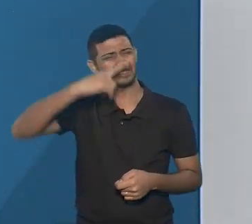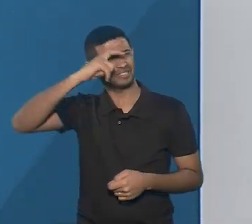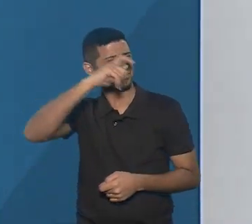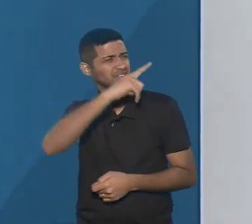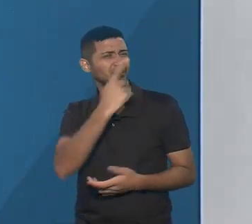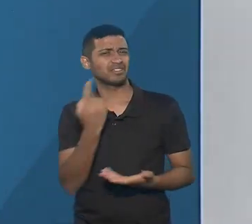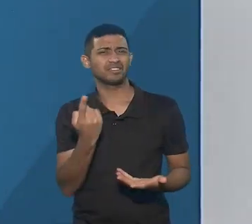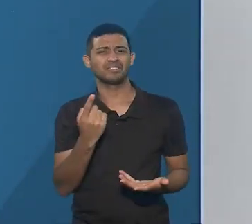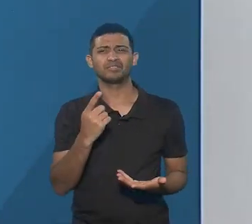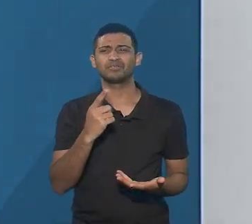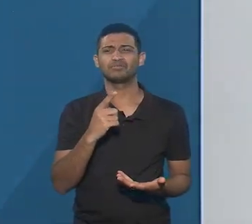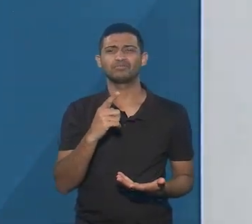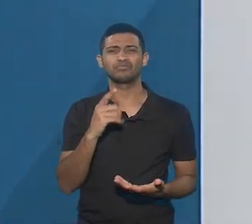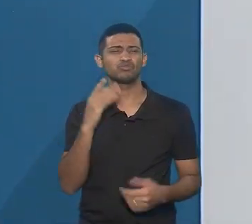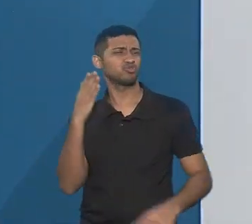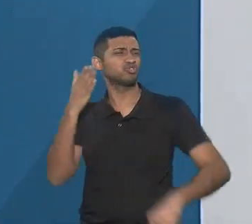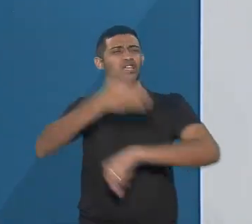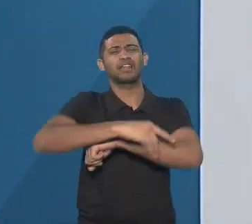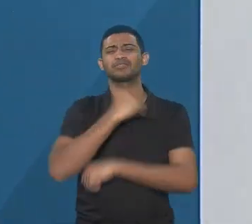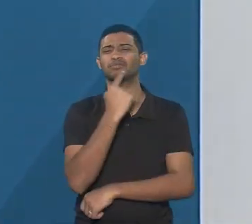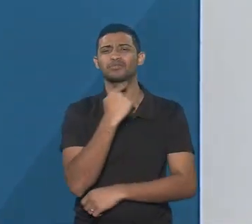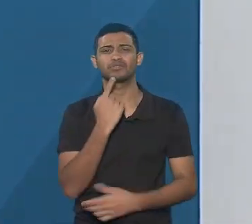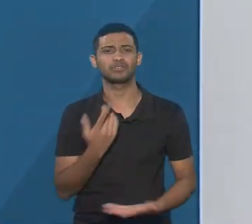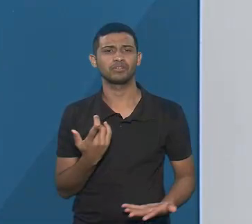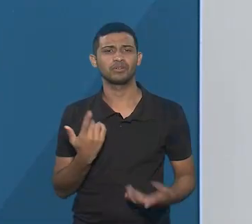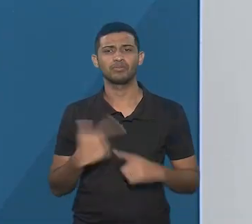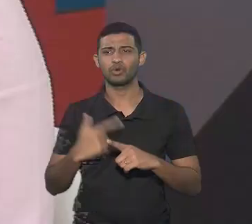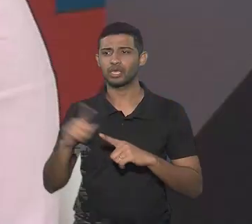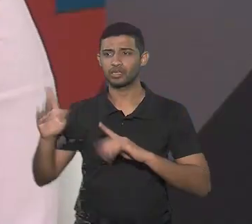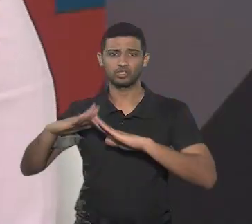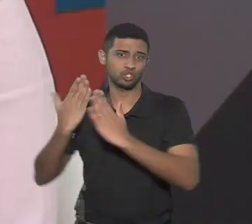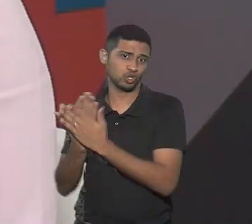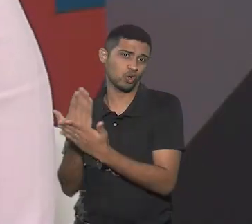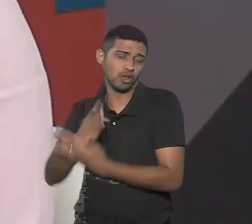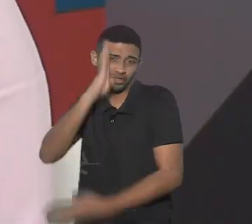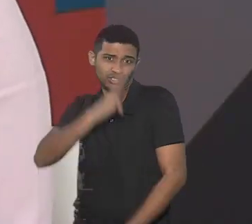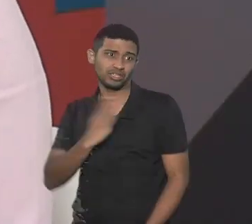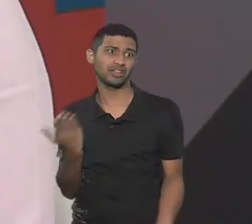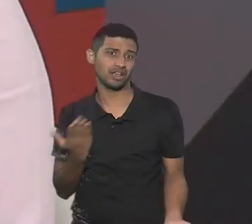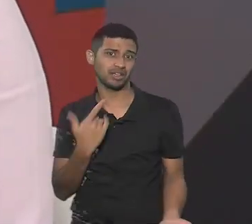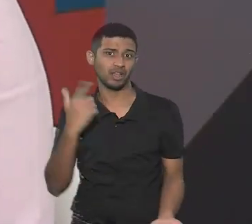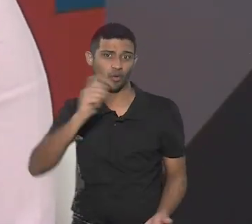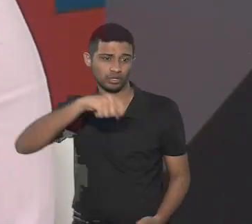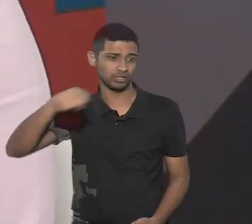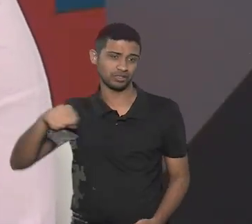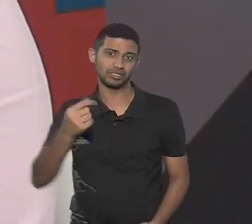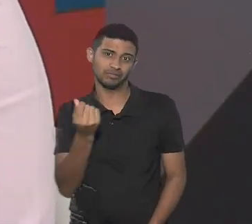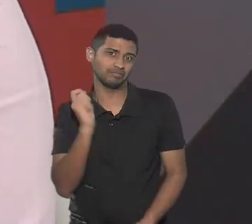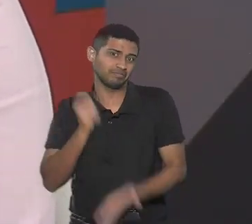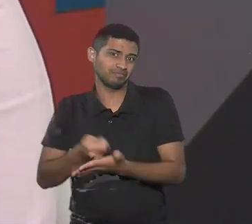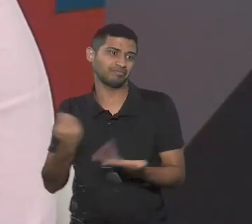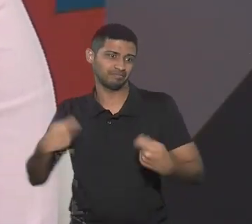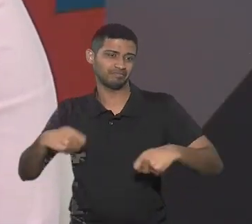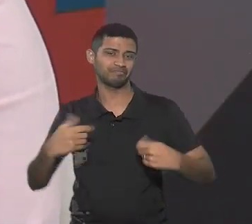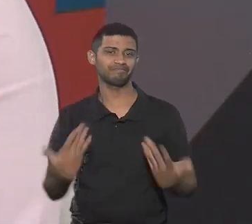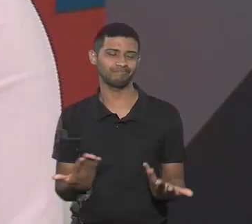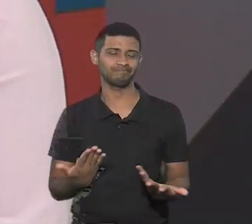mais custoso, mais trabalhoso, porque eles não poderiam ir direto. Porque o da escola não tem custo e os outros